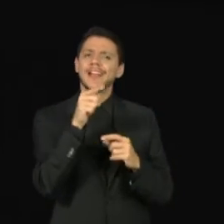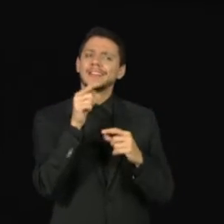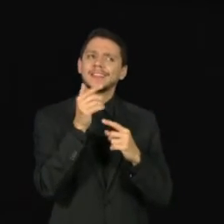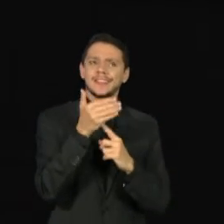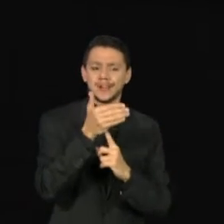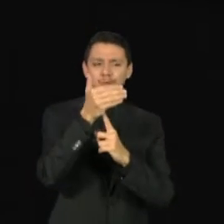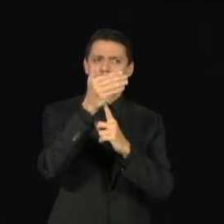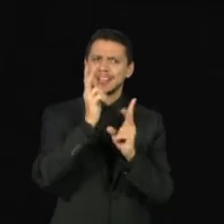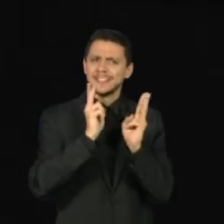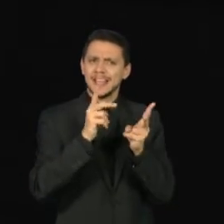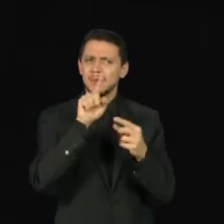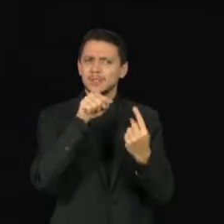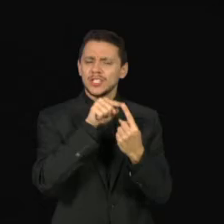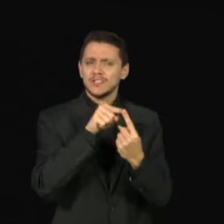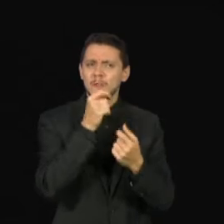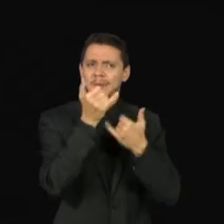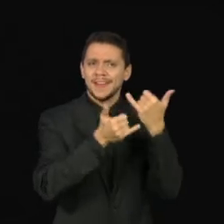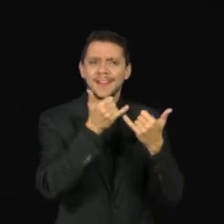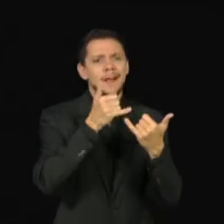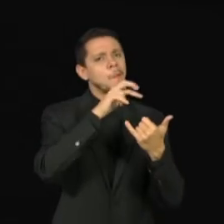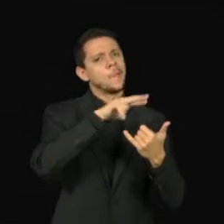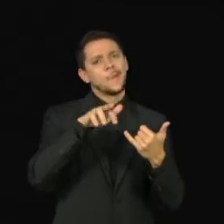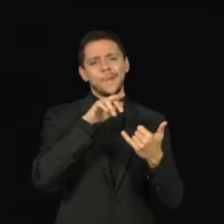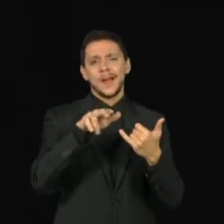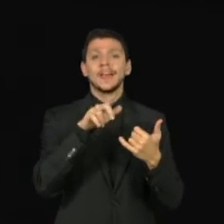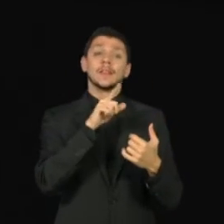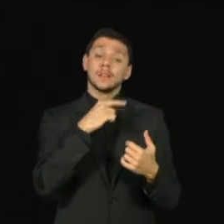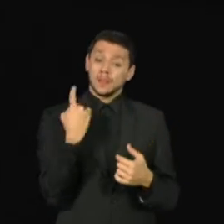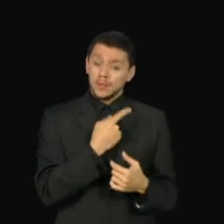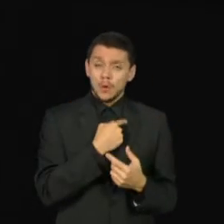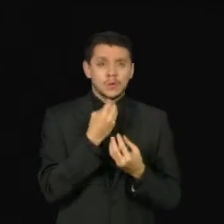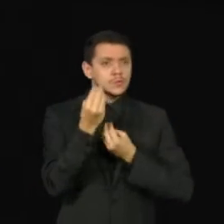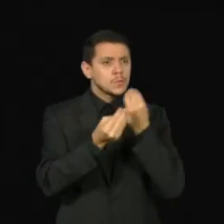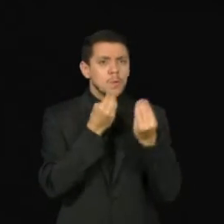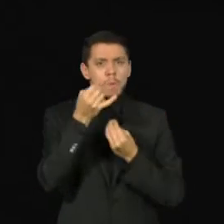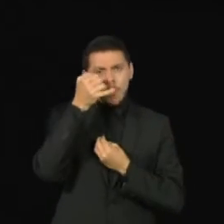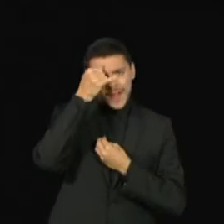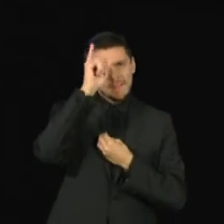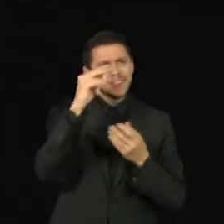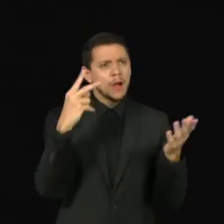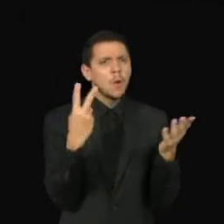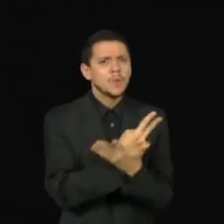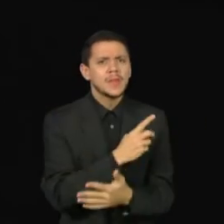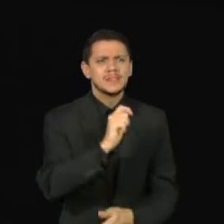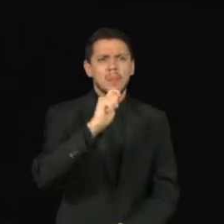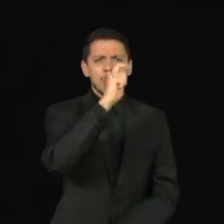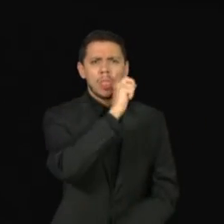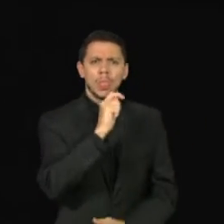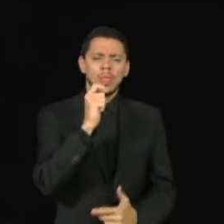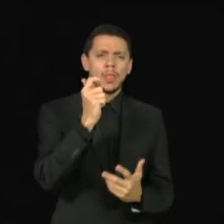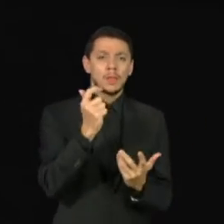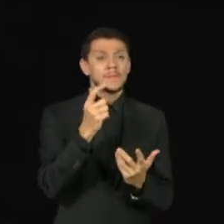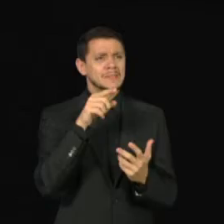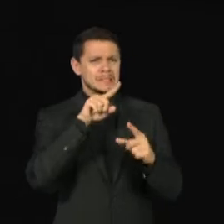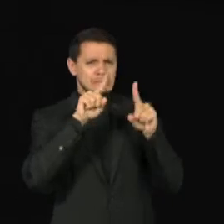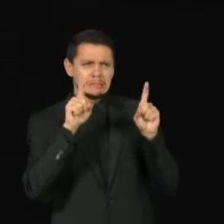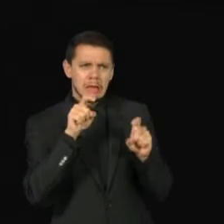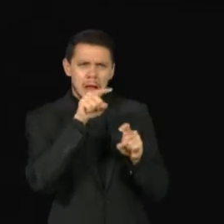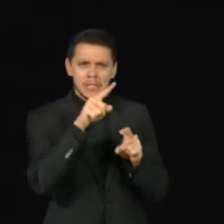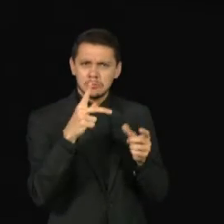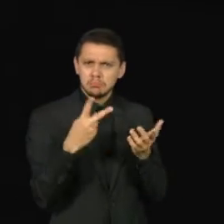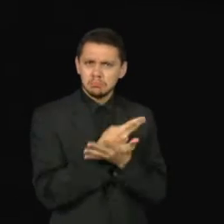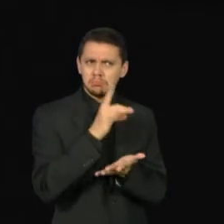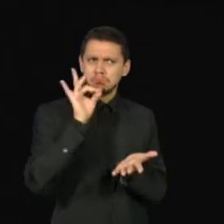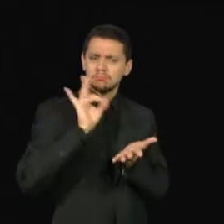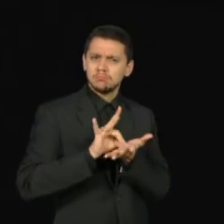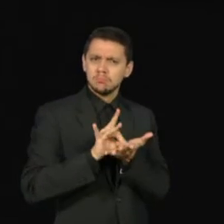Mas nós temos ferramentas para evitar cair numa armadilha. Comece se perguntando, será que isso aconteceu mesmo? Busque